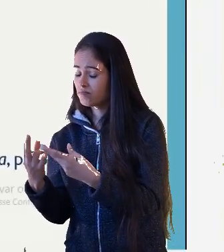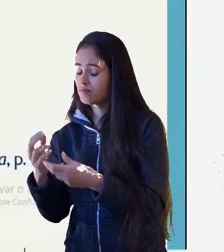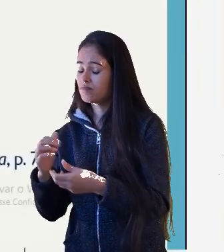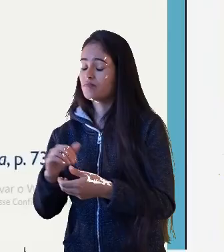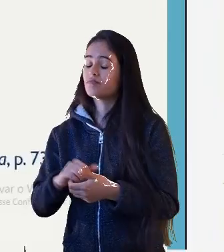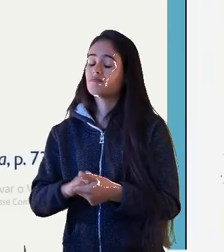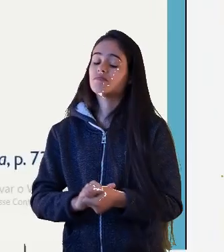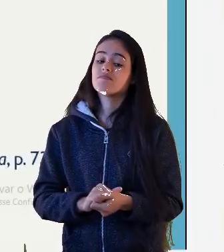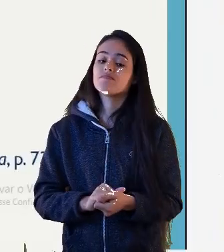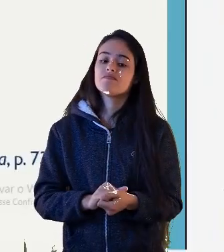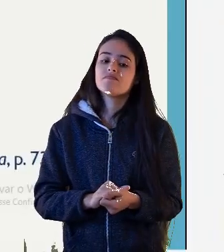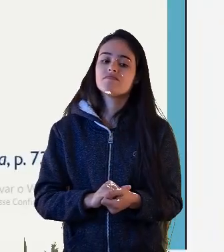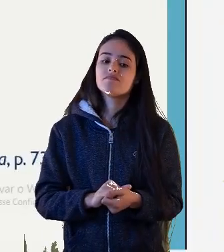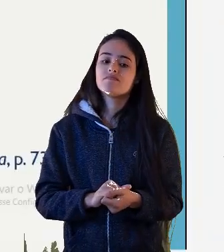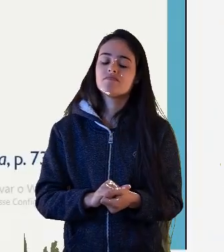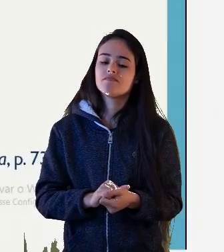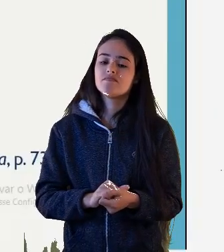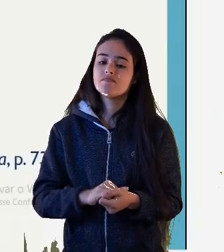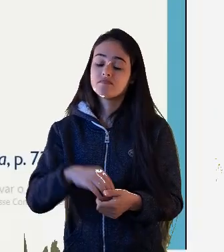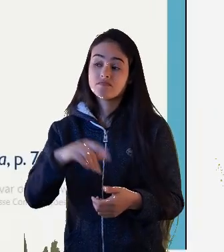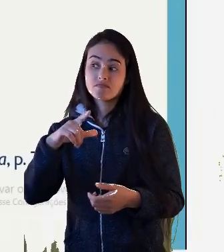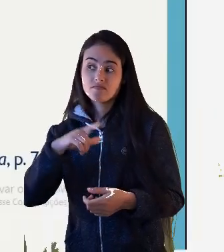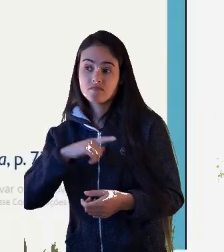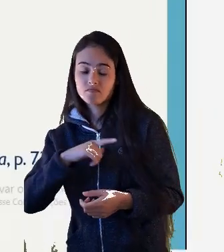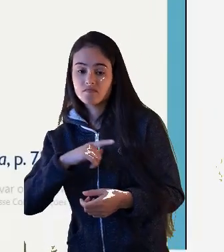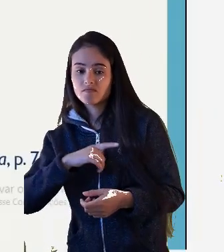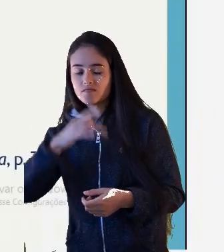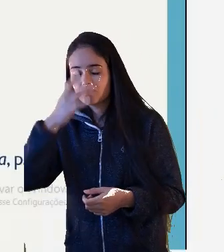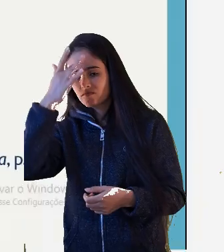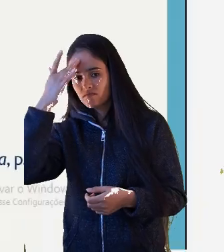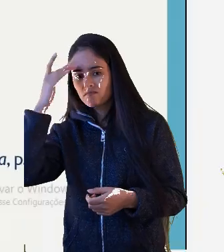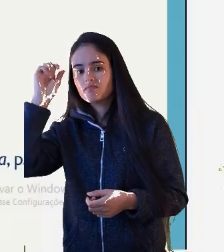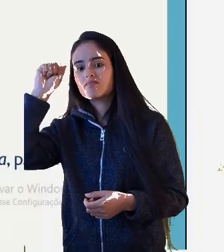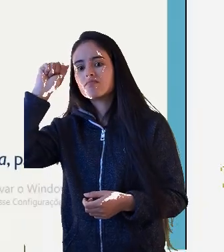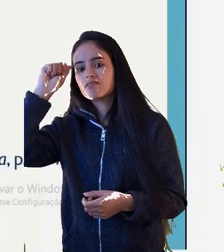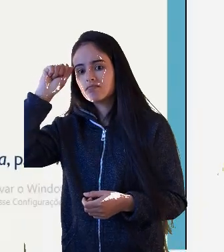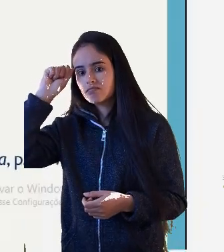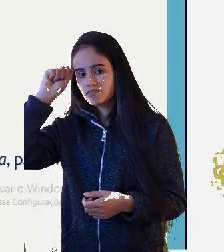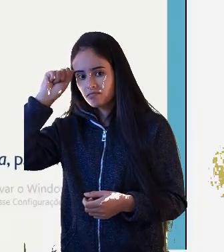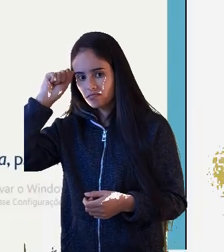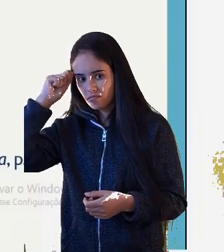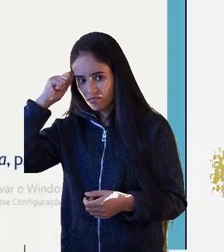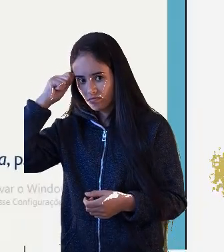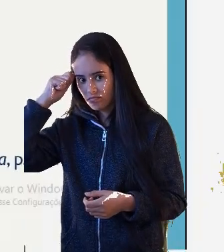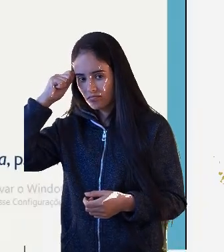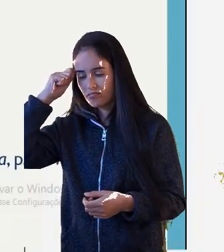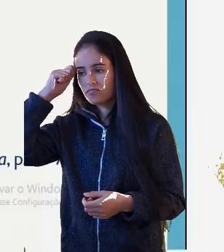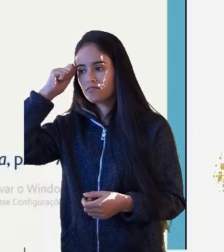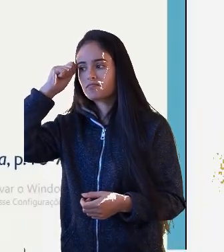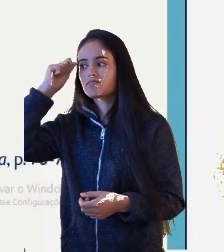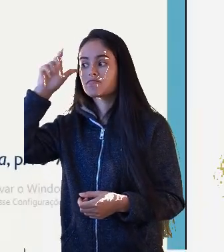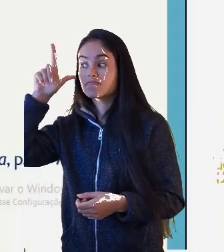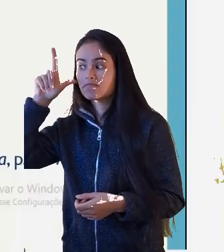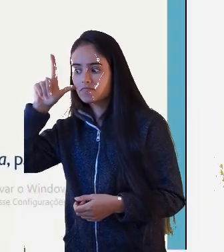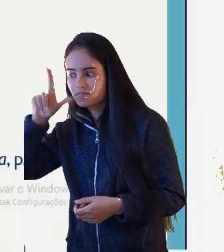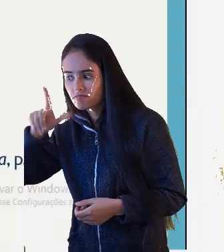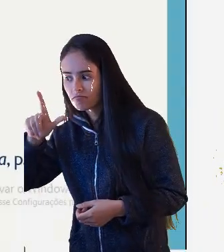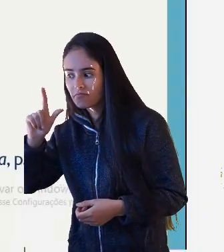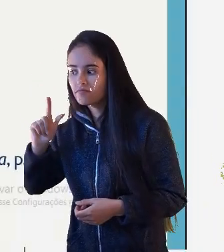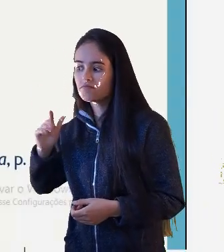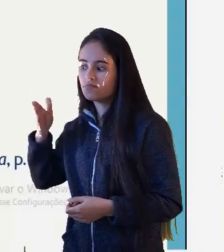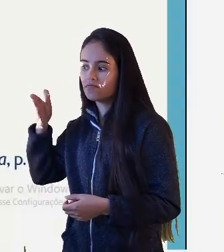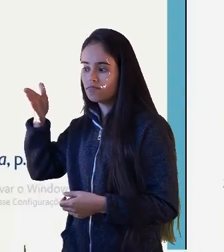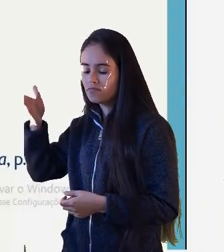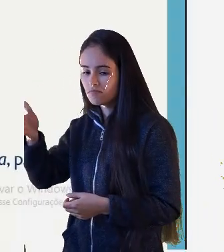a gota de, é uma meta de quem pagou e paga um preço de viver e agora quer ser uma fatiazinha, né, do bolo. A gente está só exigindo